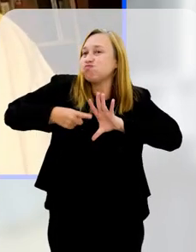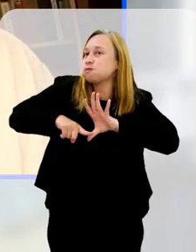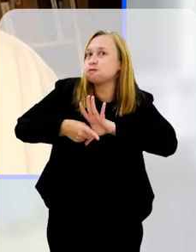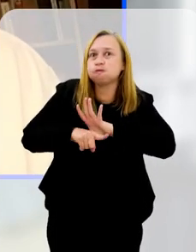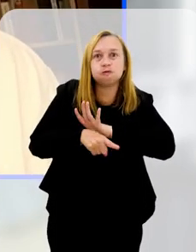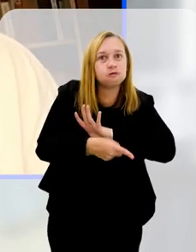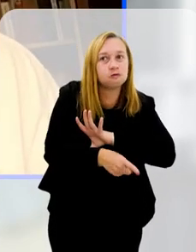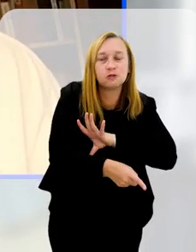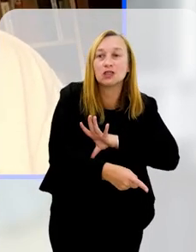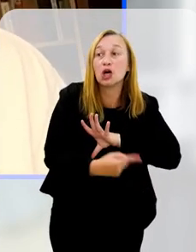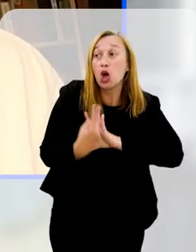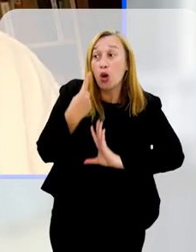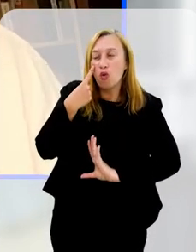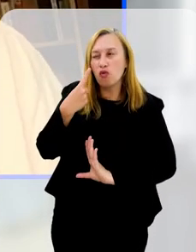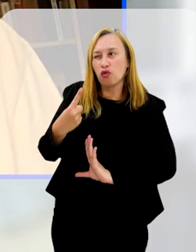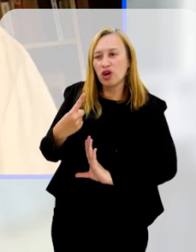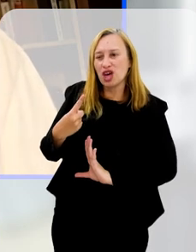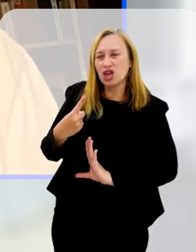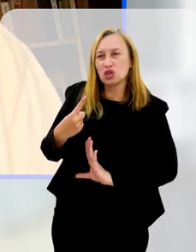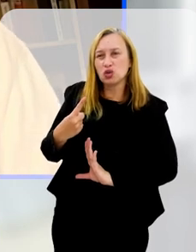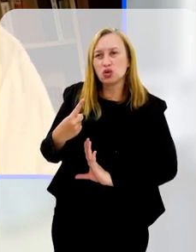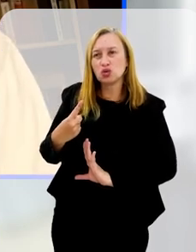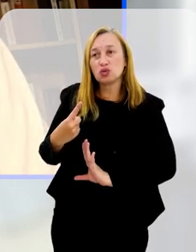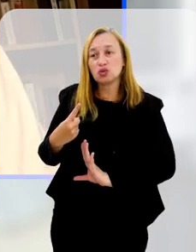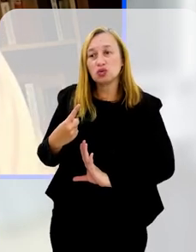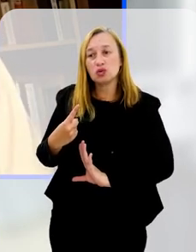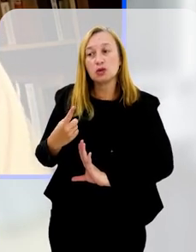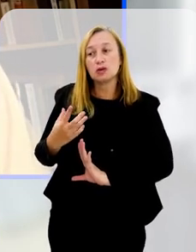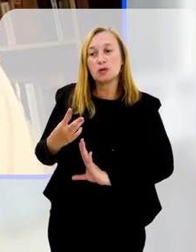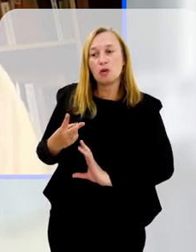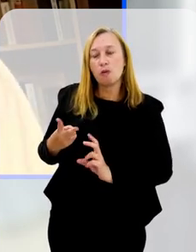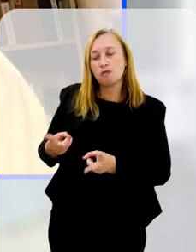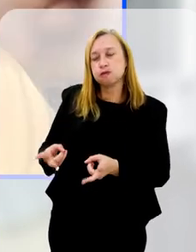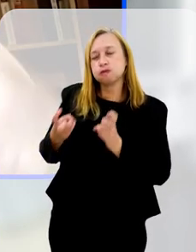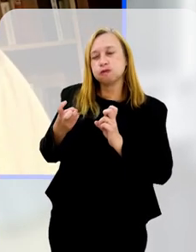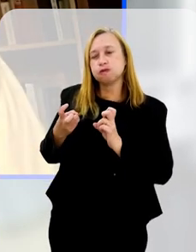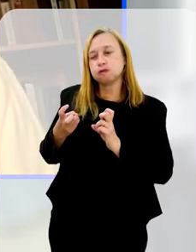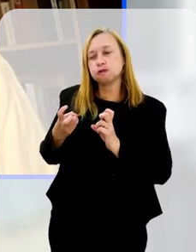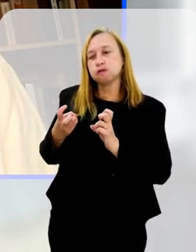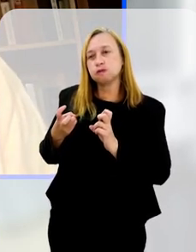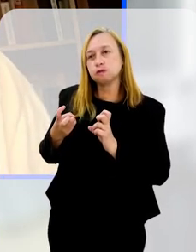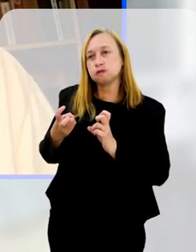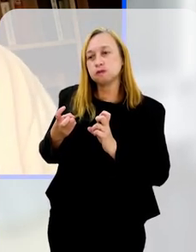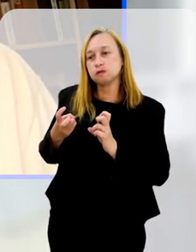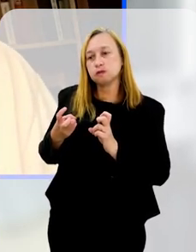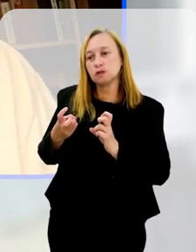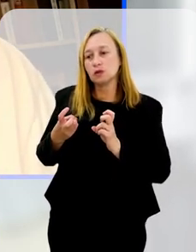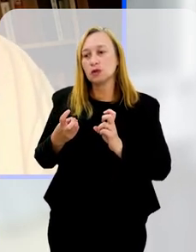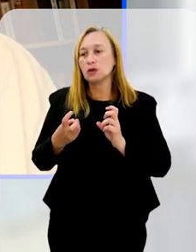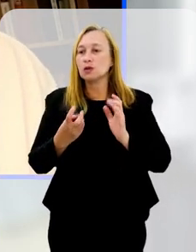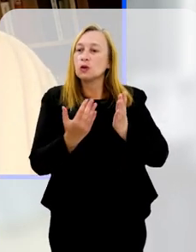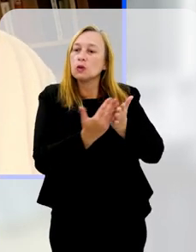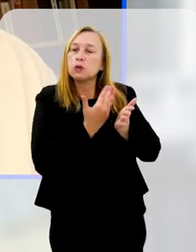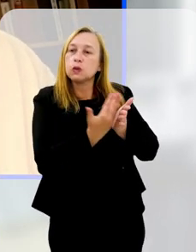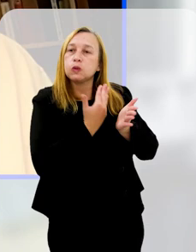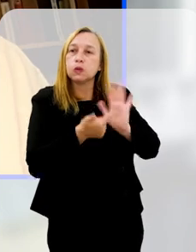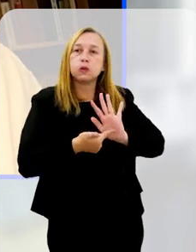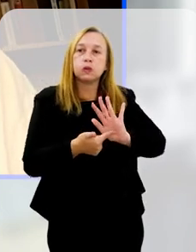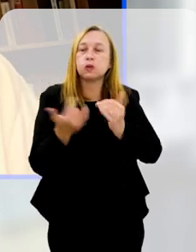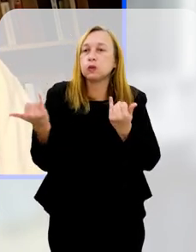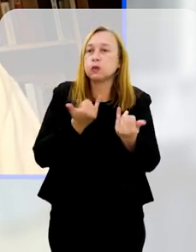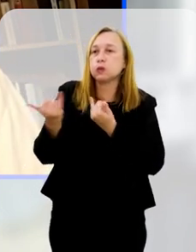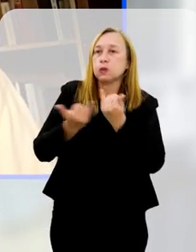um debate que eu vejo até com certo otimismo, né? Porque o livro traz a